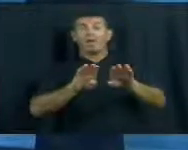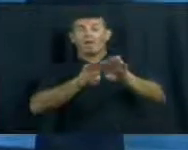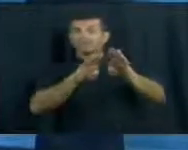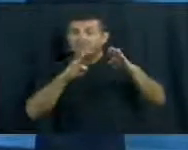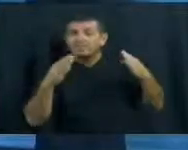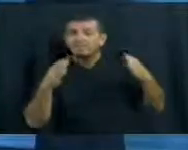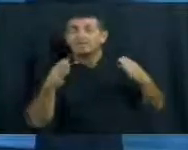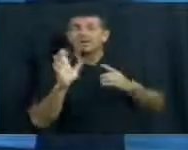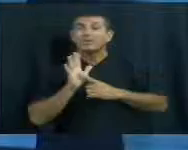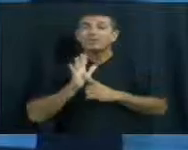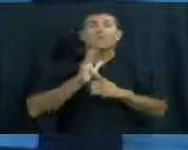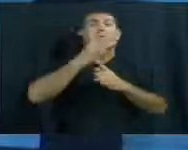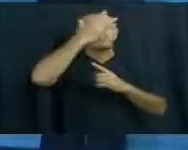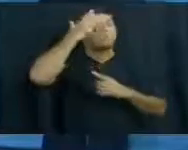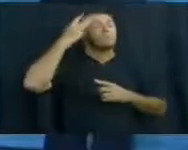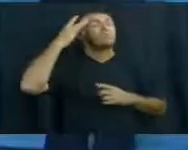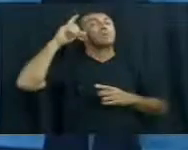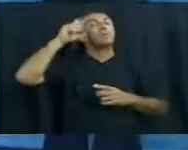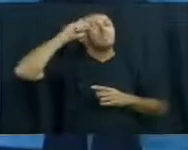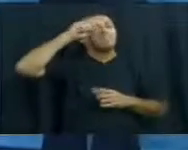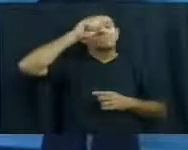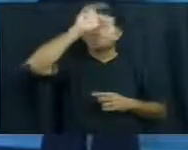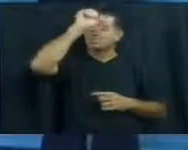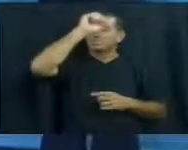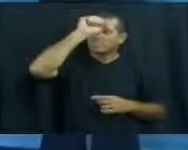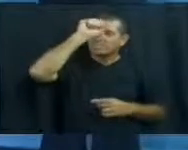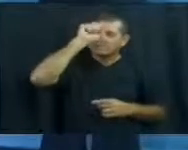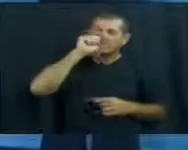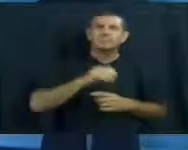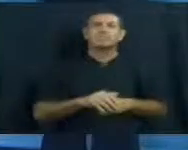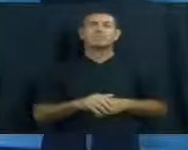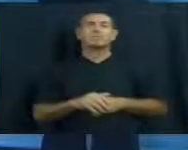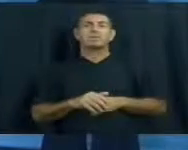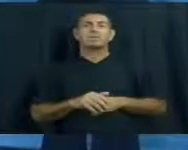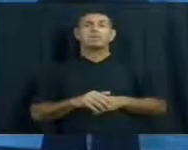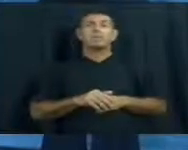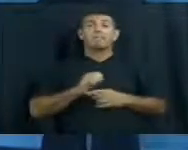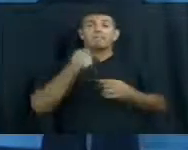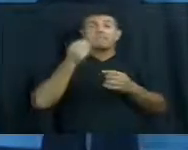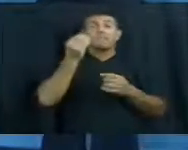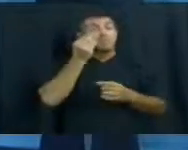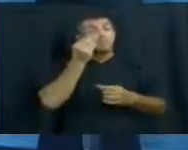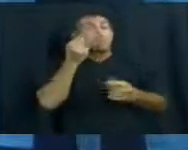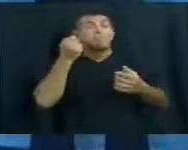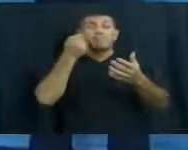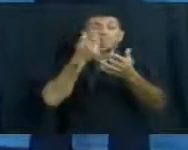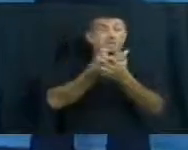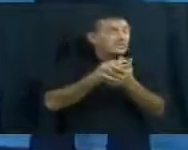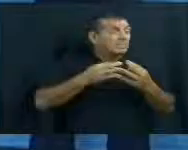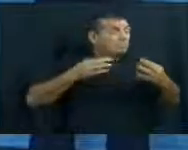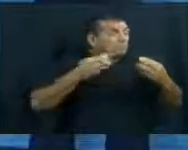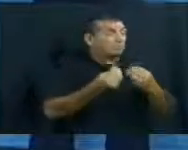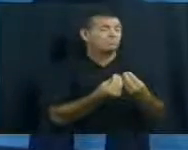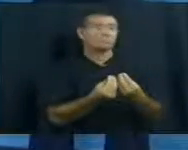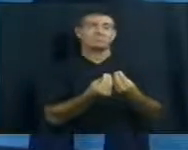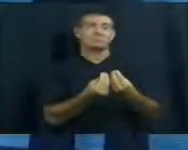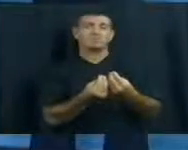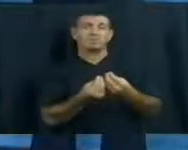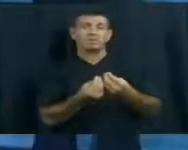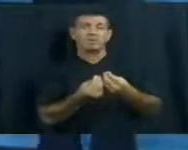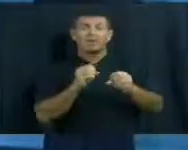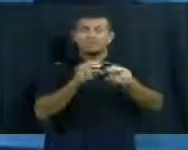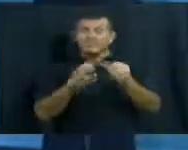ajudar as crianças com dificuldades na educação, estamos tentando zerar até o final do ano o déficit educacional no ensino